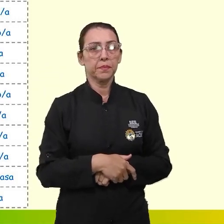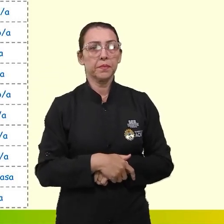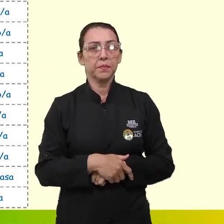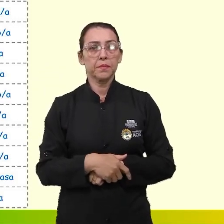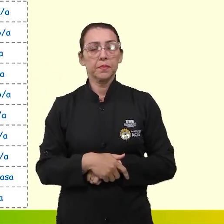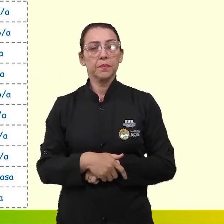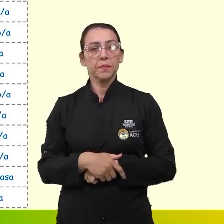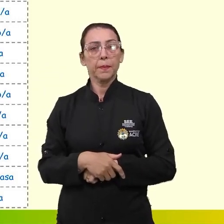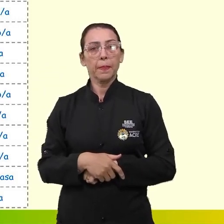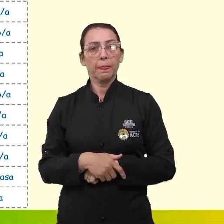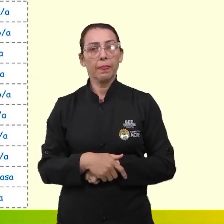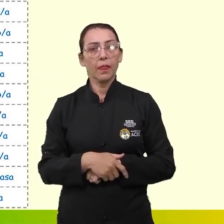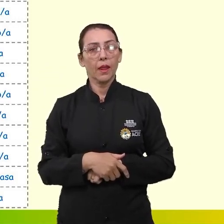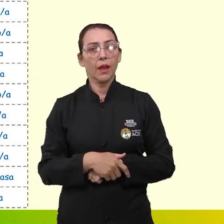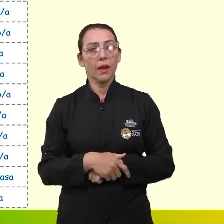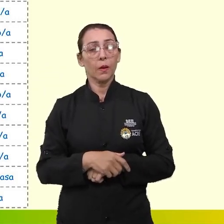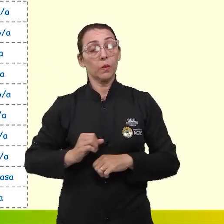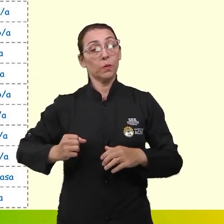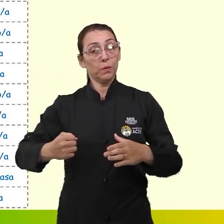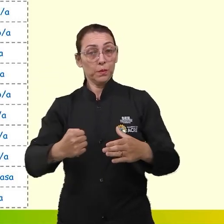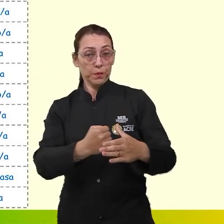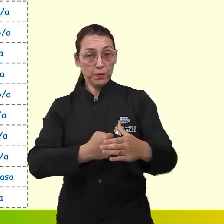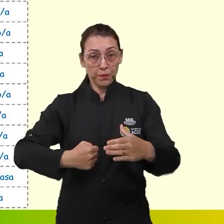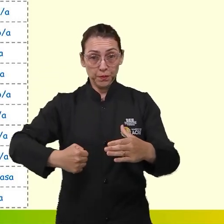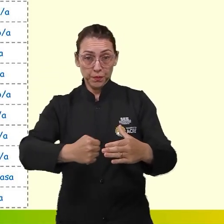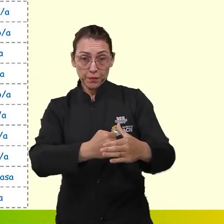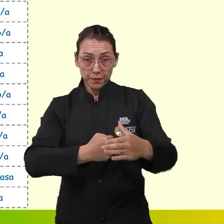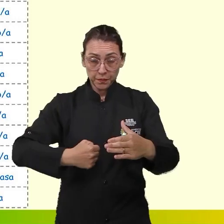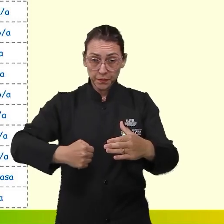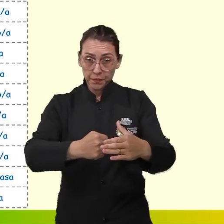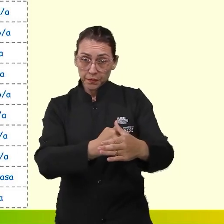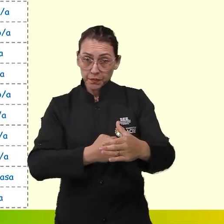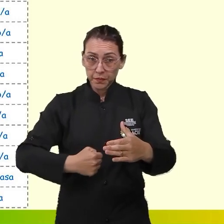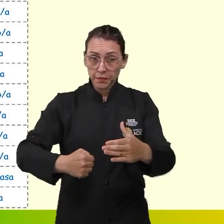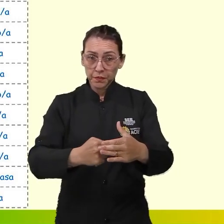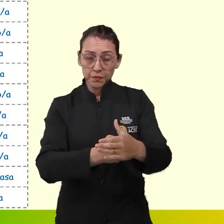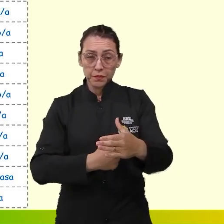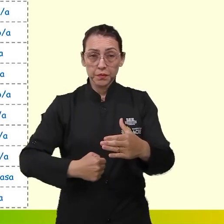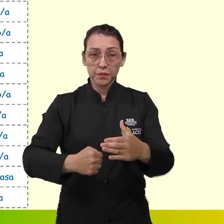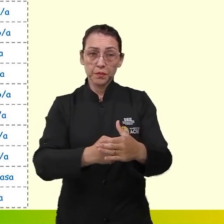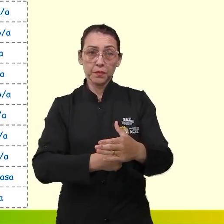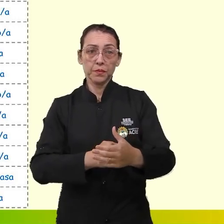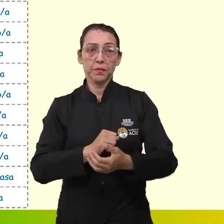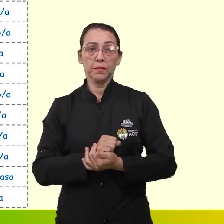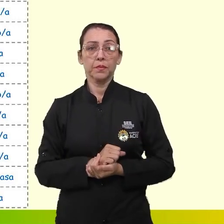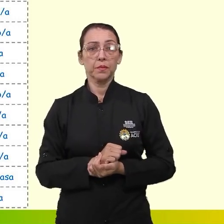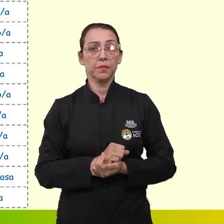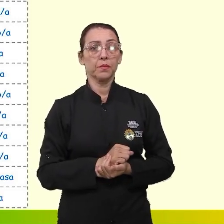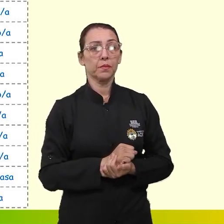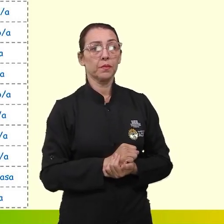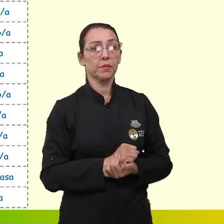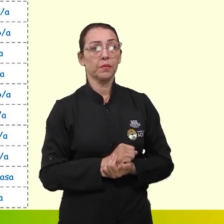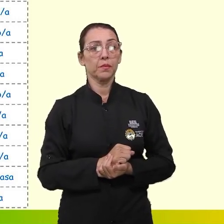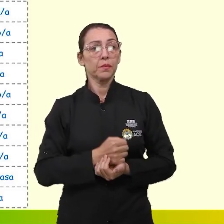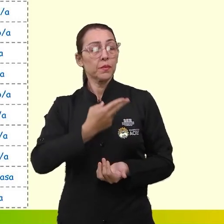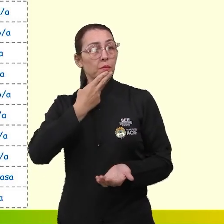bombeiro, não é isso? O bombeiro. Esse segundo profissional é o